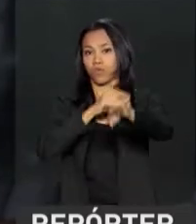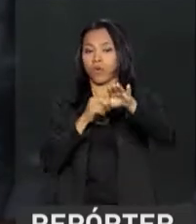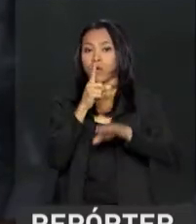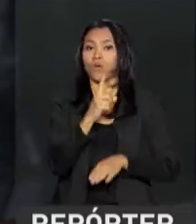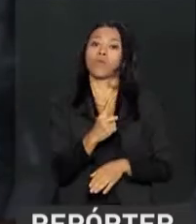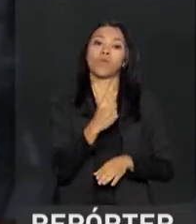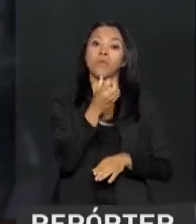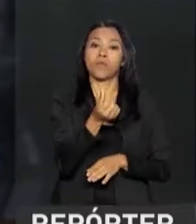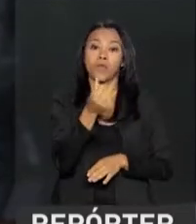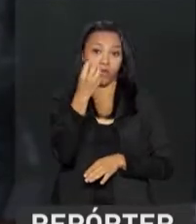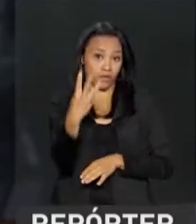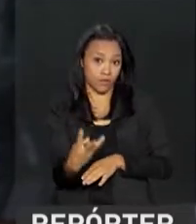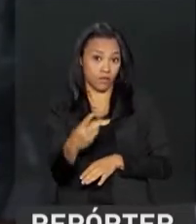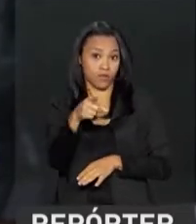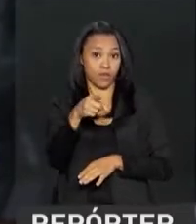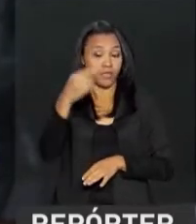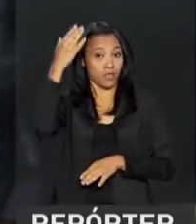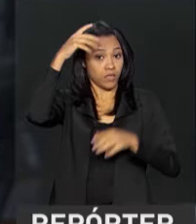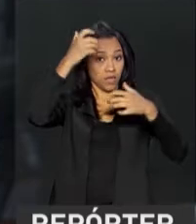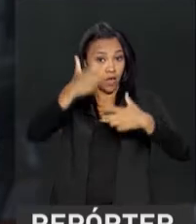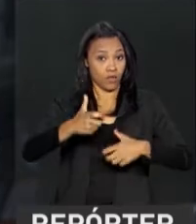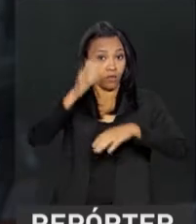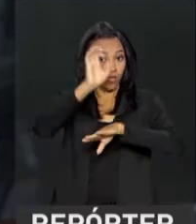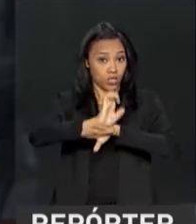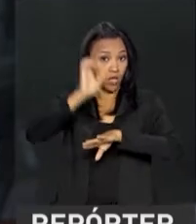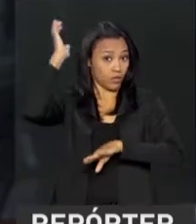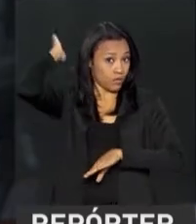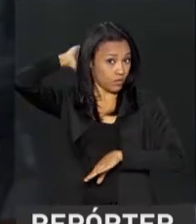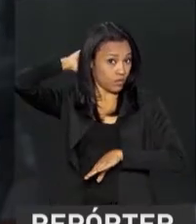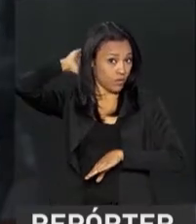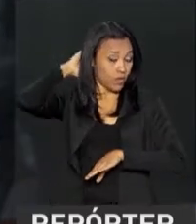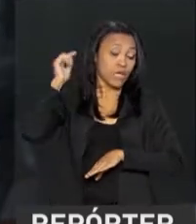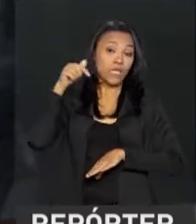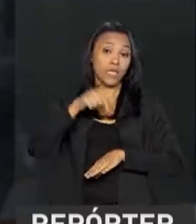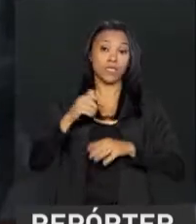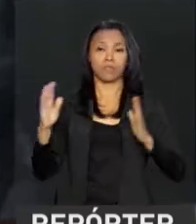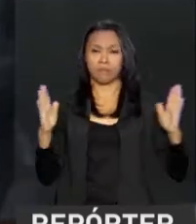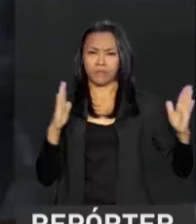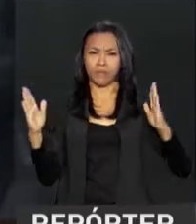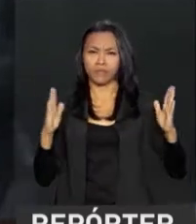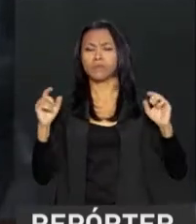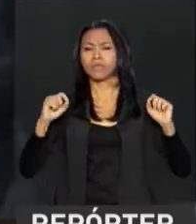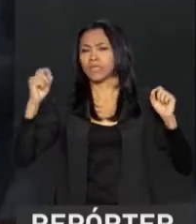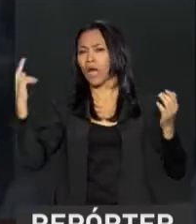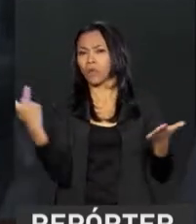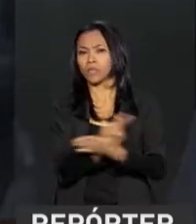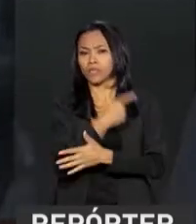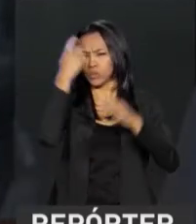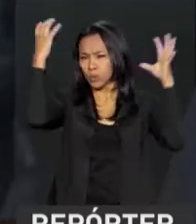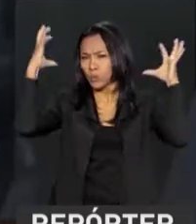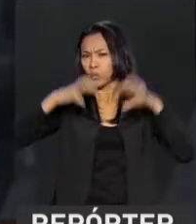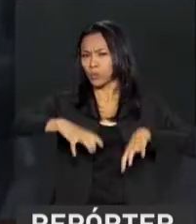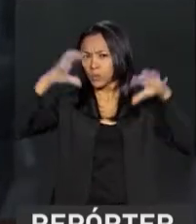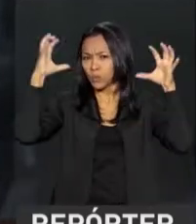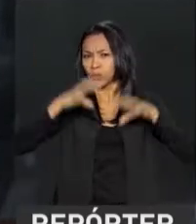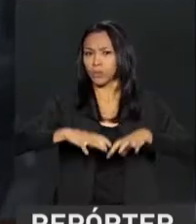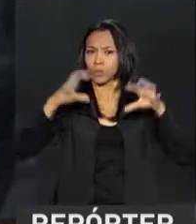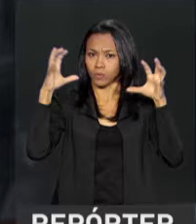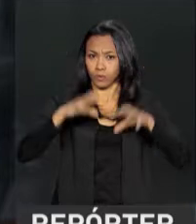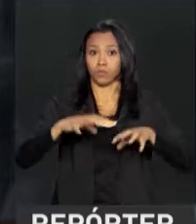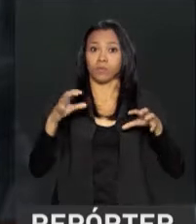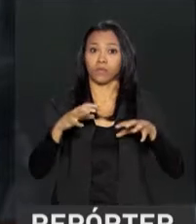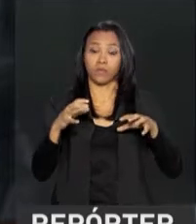trechos ainda não pavimentados da rodovia no estado isso nesse período crítico de fortes chuvas na região conhecido como inverno